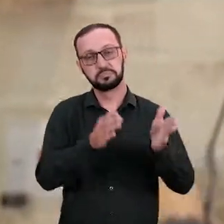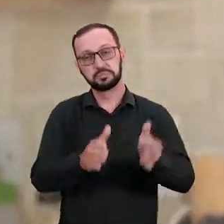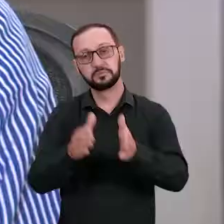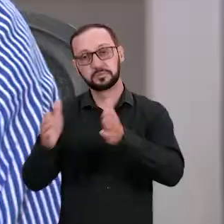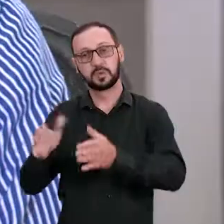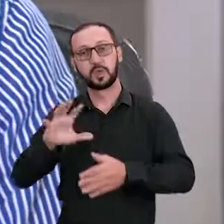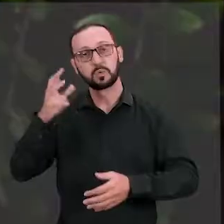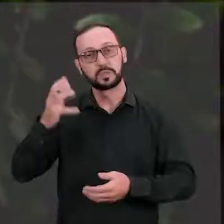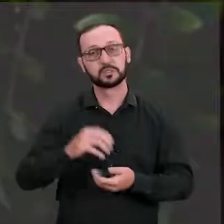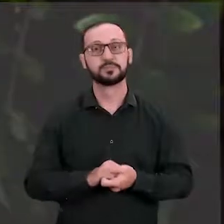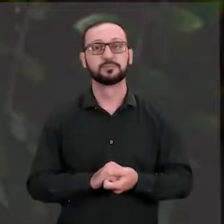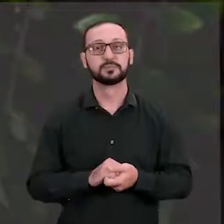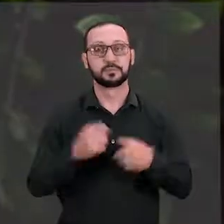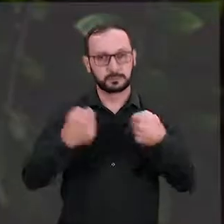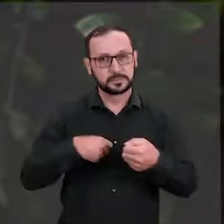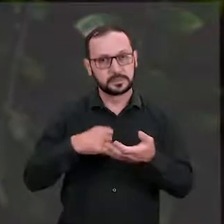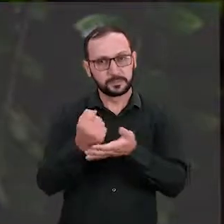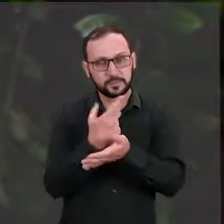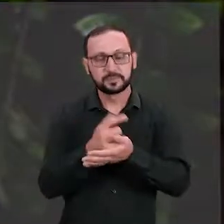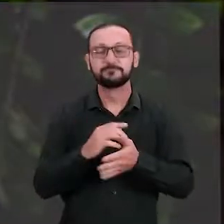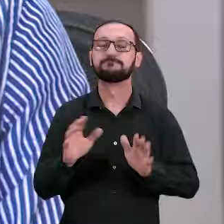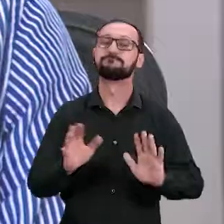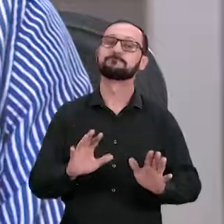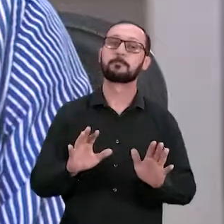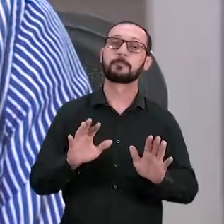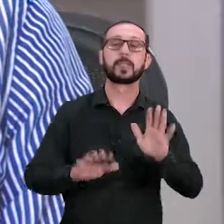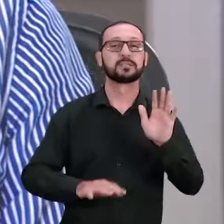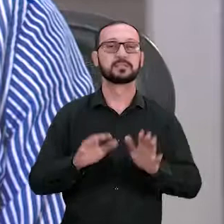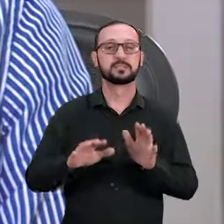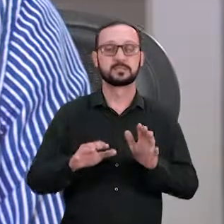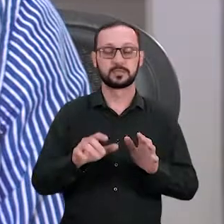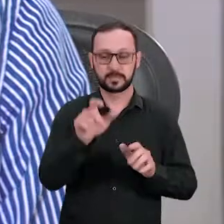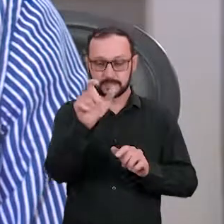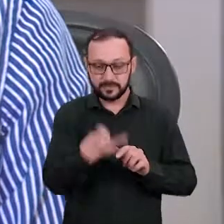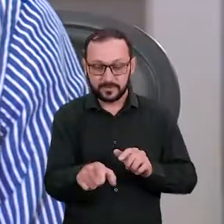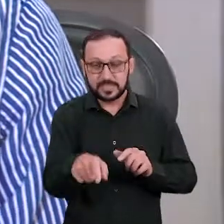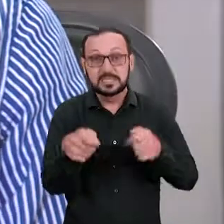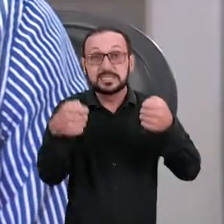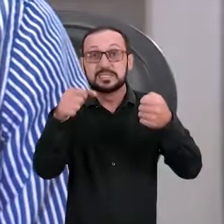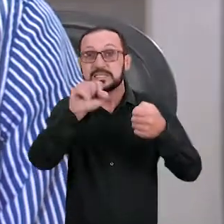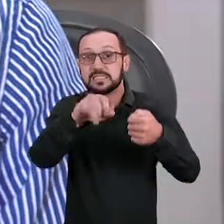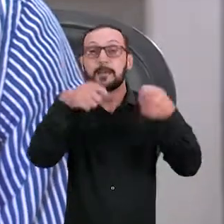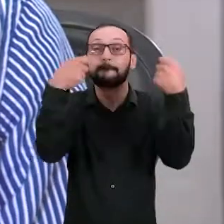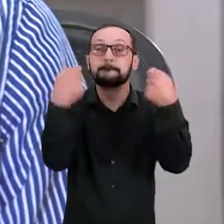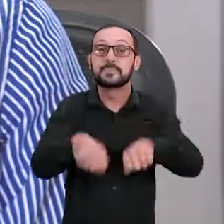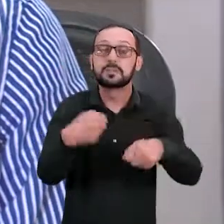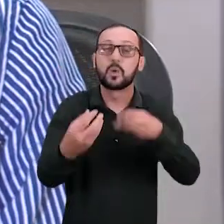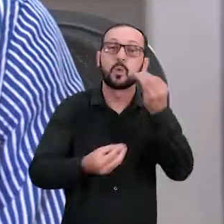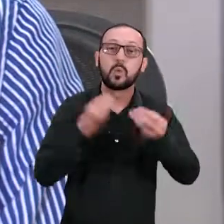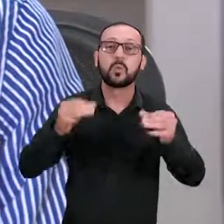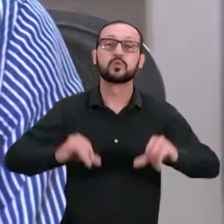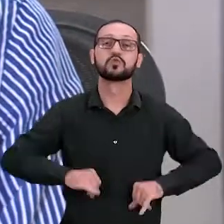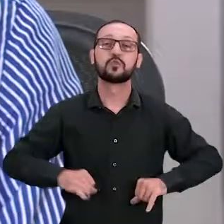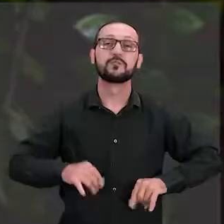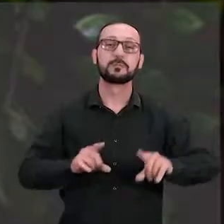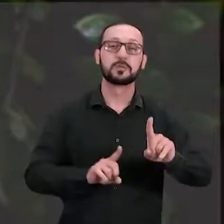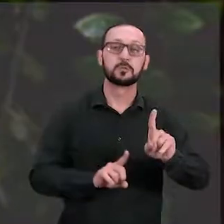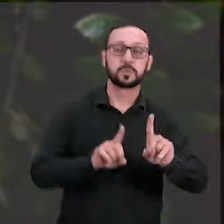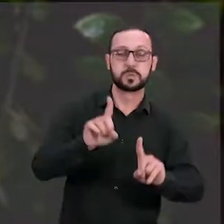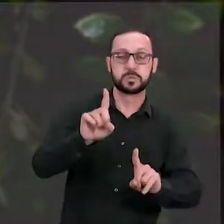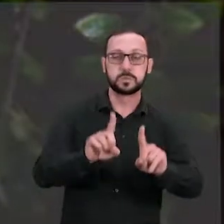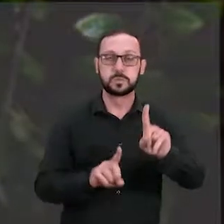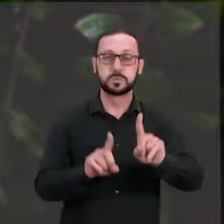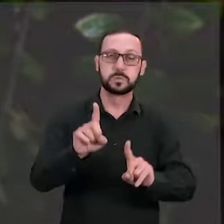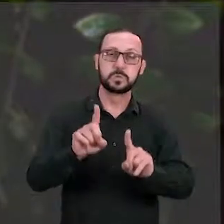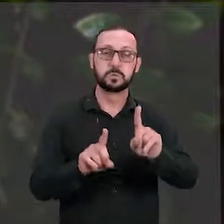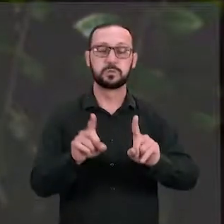essas fases acontecem. E tem que tomar a medicação? A medicação a gente avalia a necessidade, o tamanho do sofrimento da